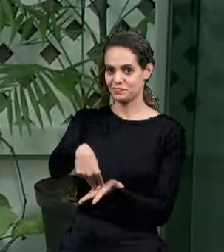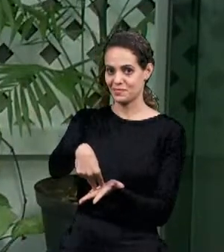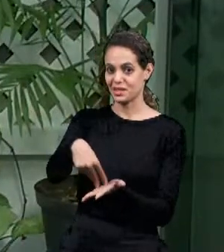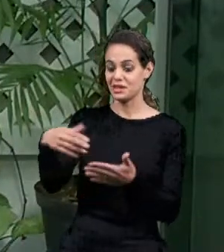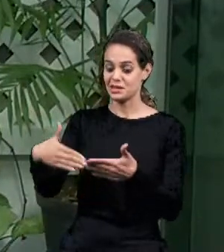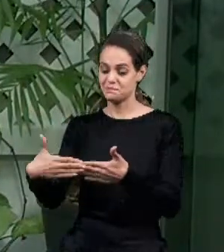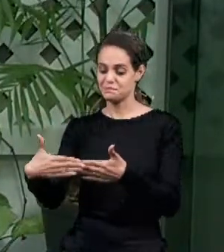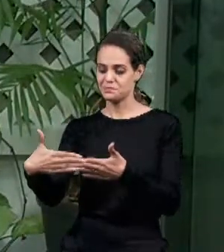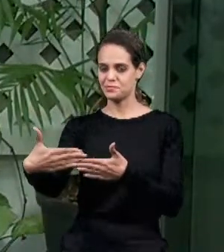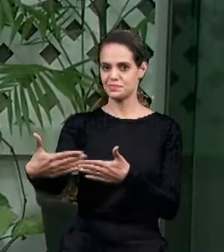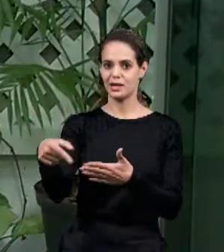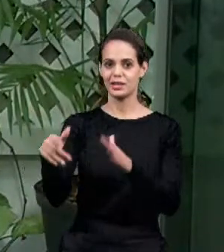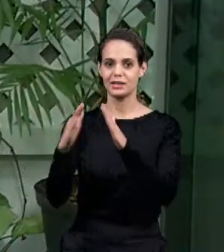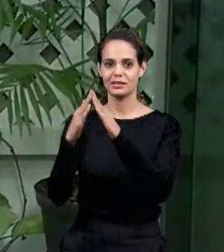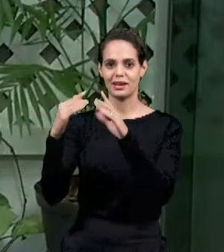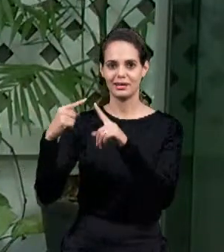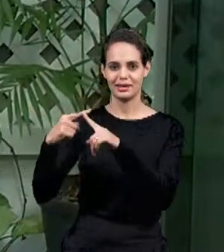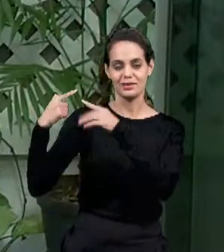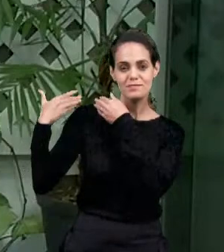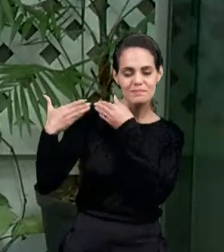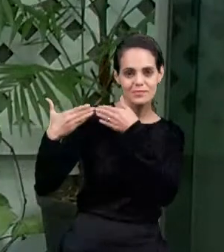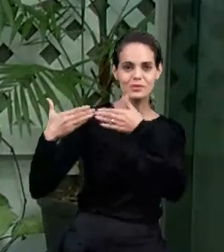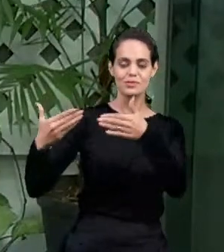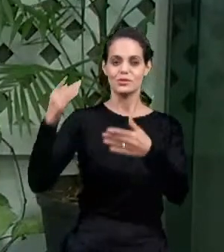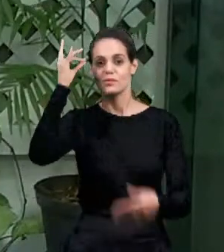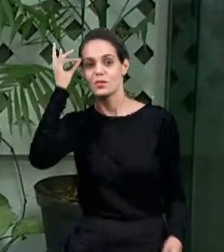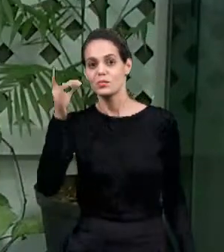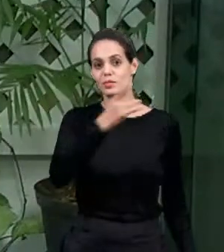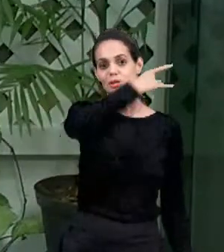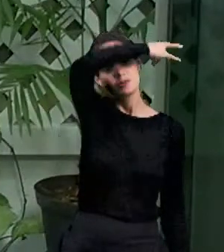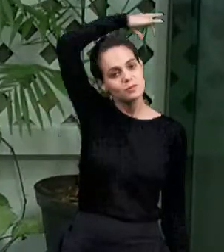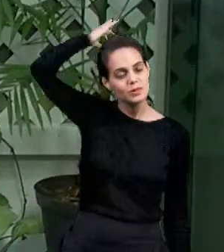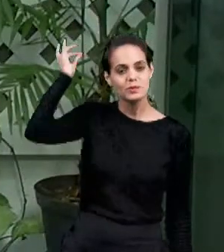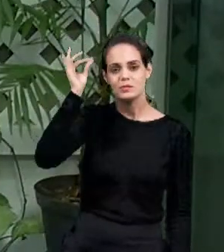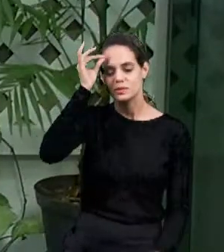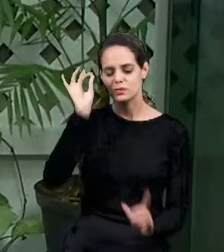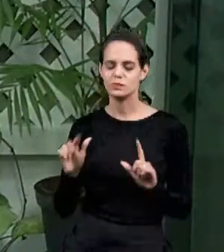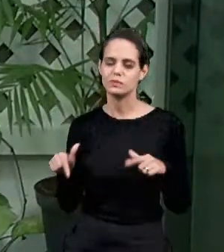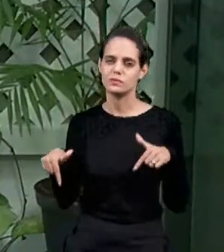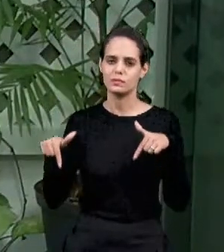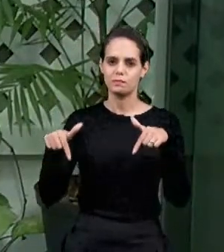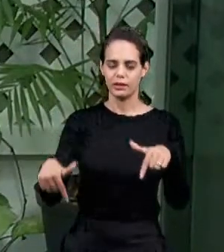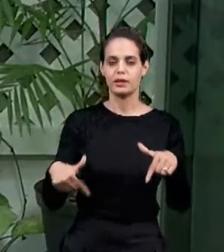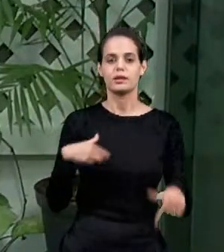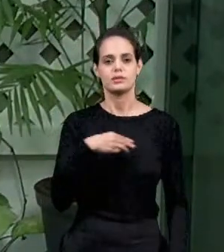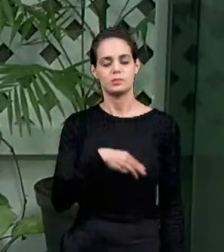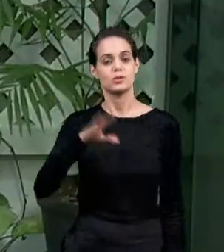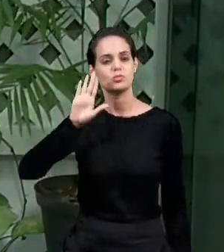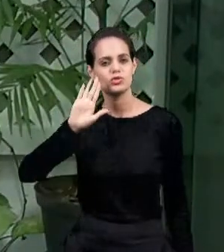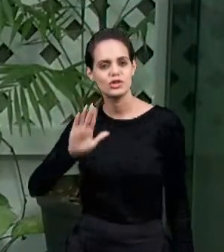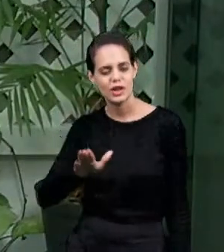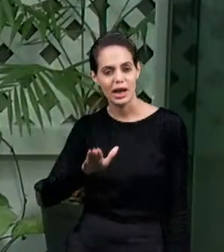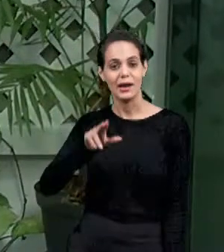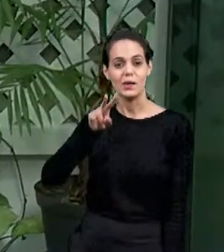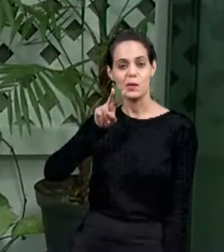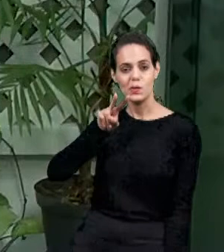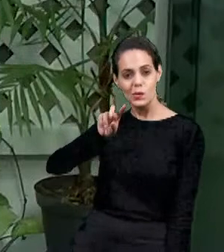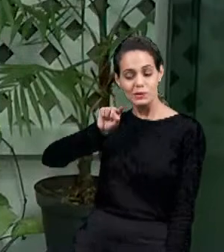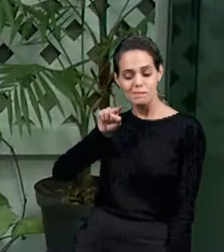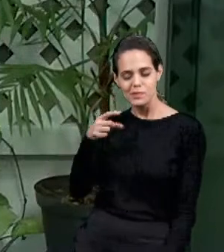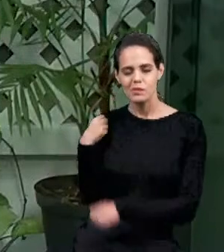igreja. São 2000 anos que ele vem realizando essa missão. Chega num